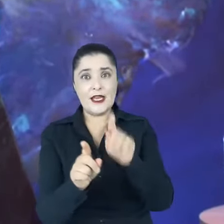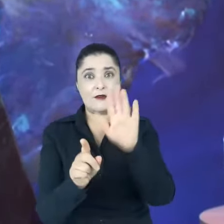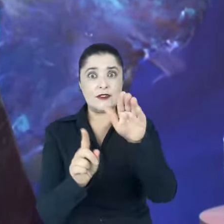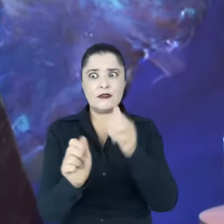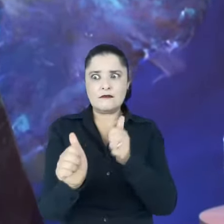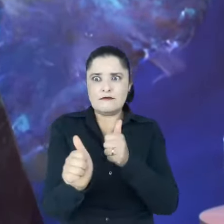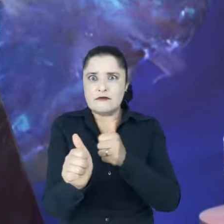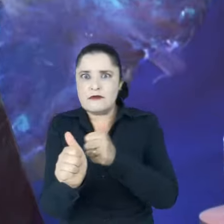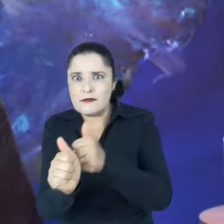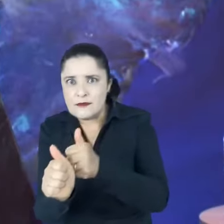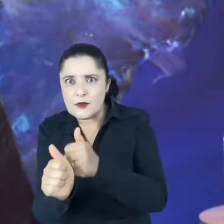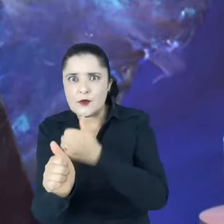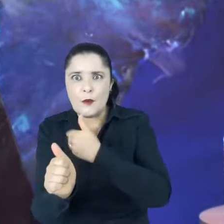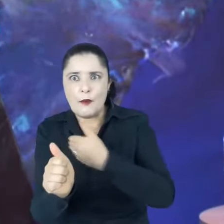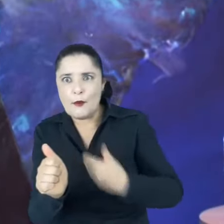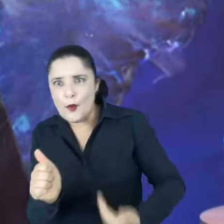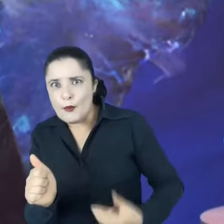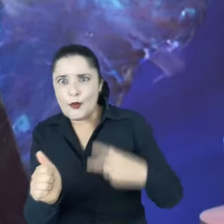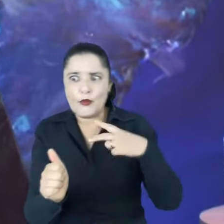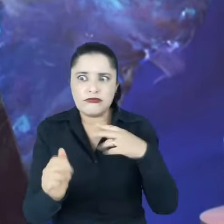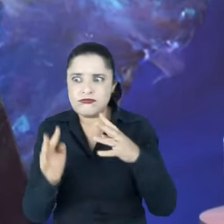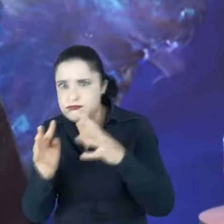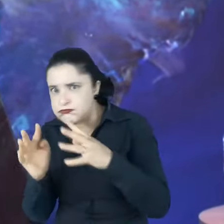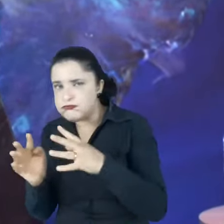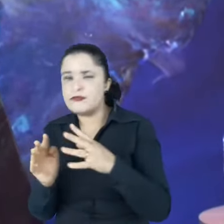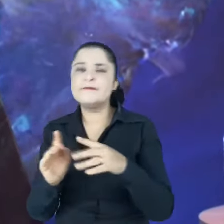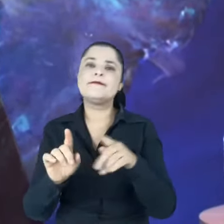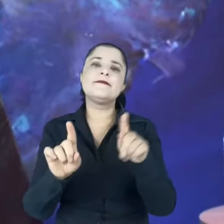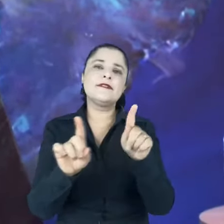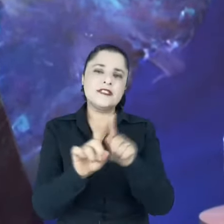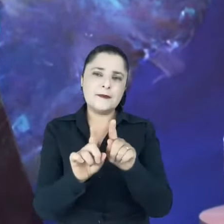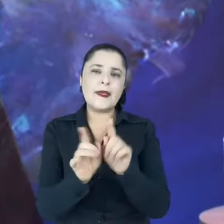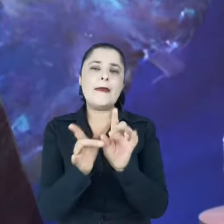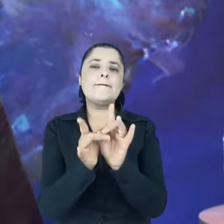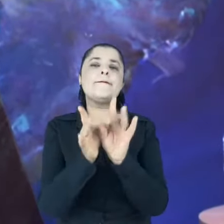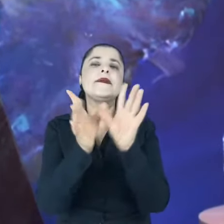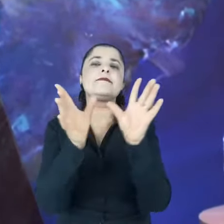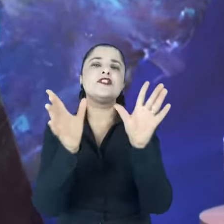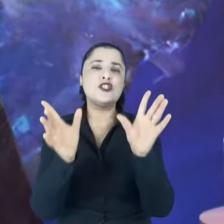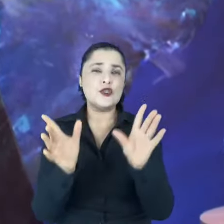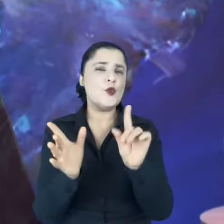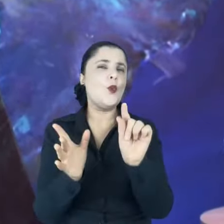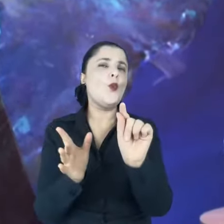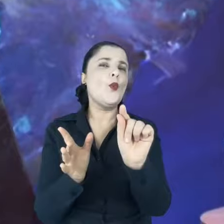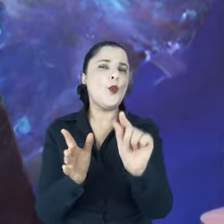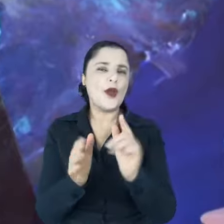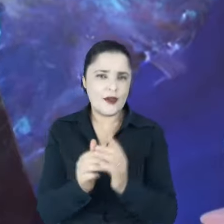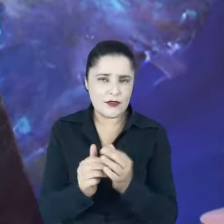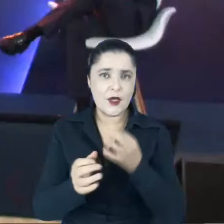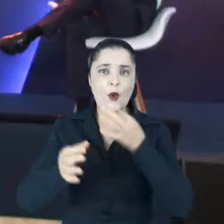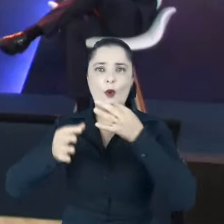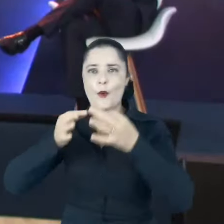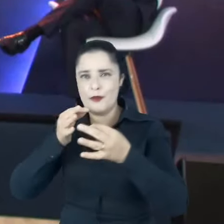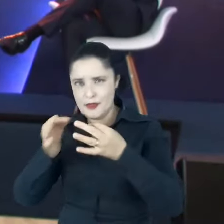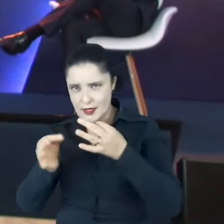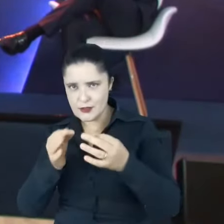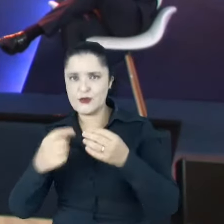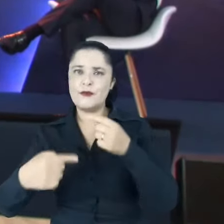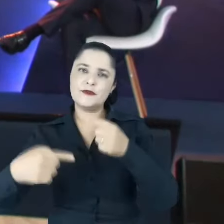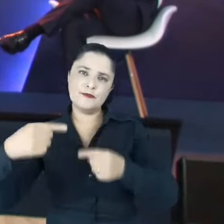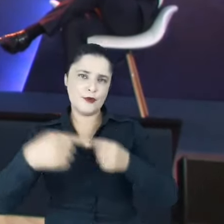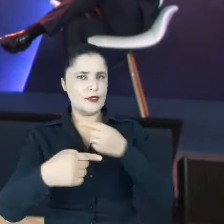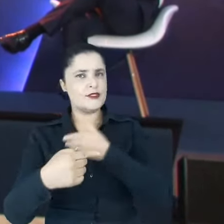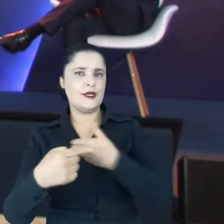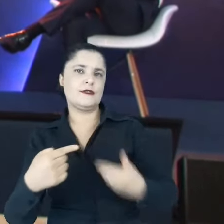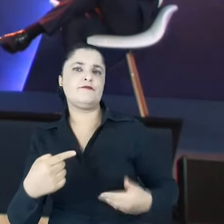maior, você é permitido opinar sobre as políticas públicas